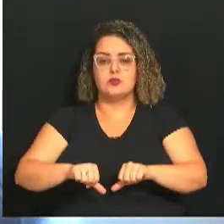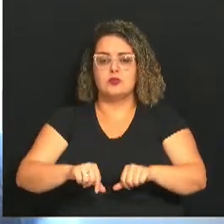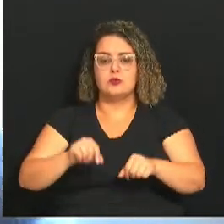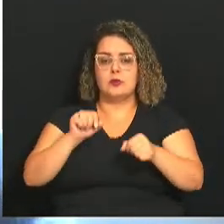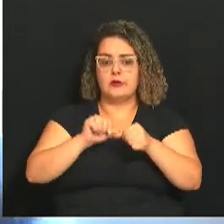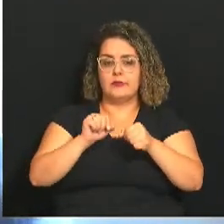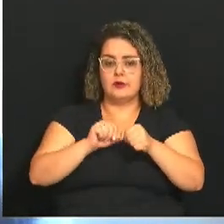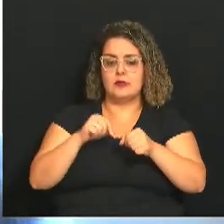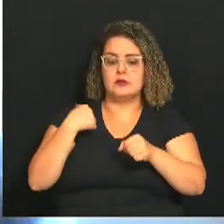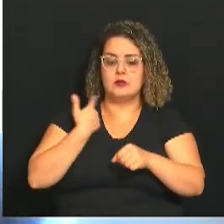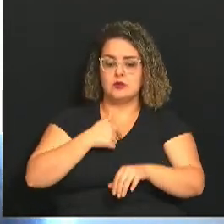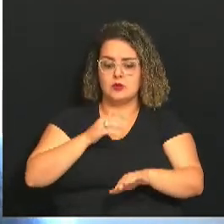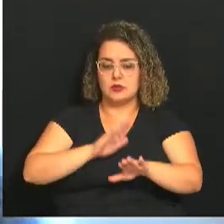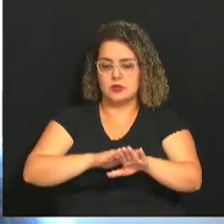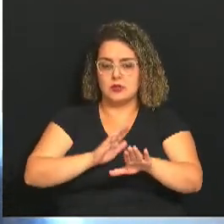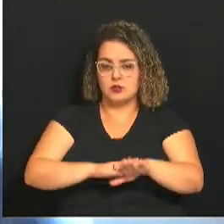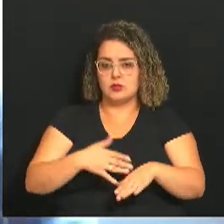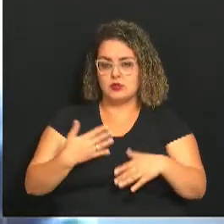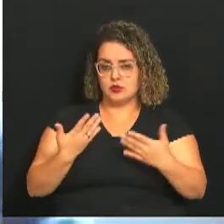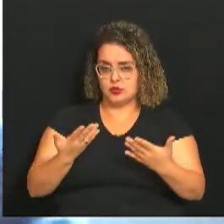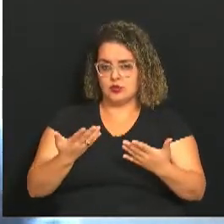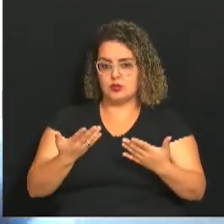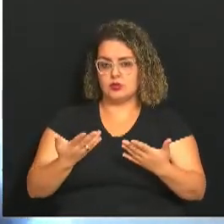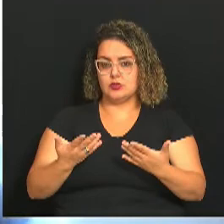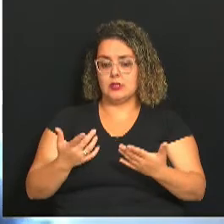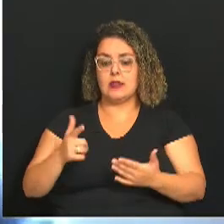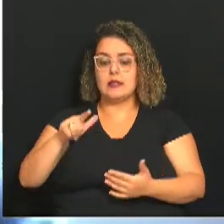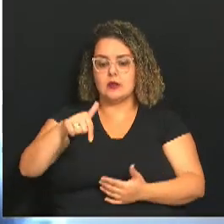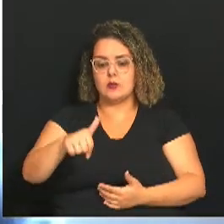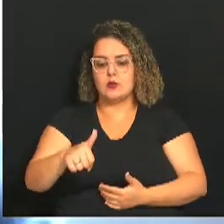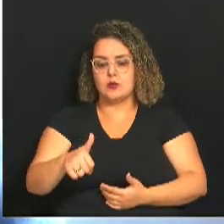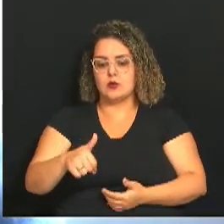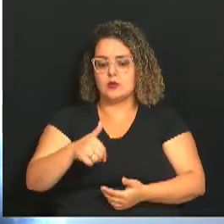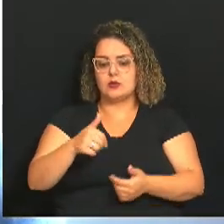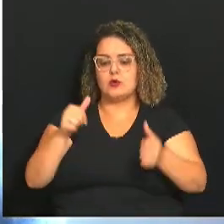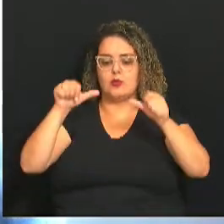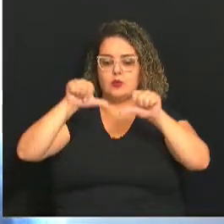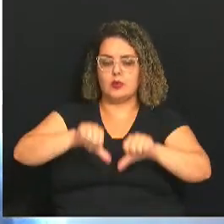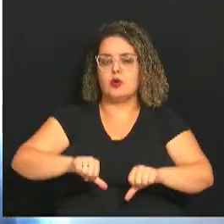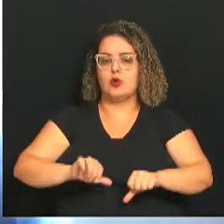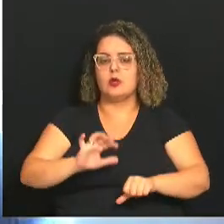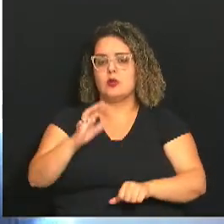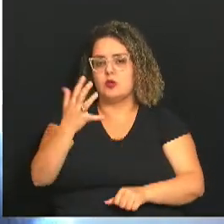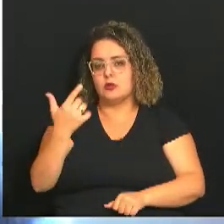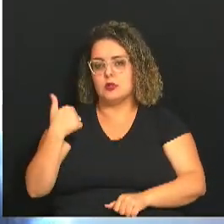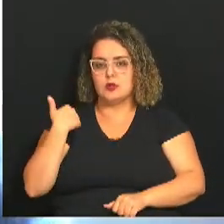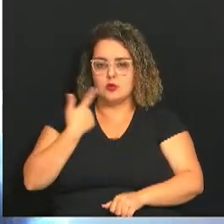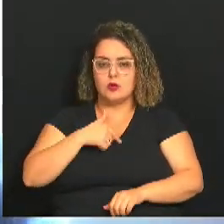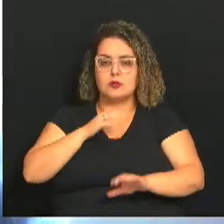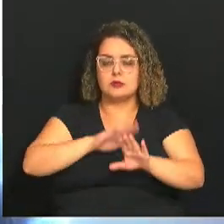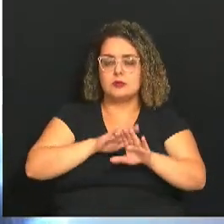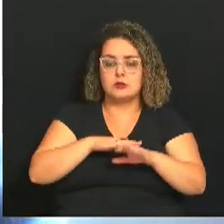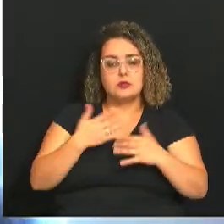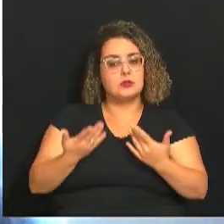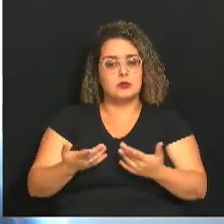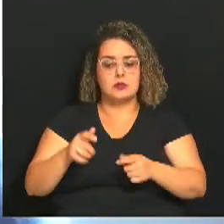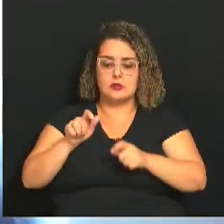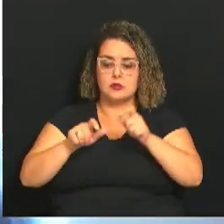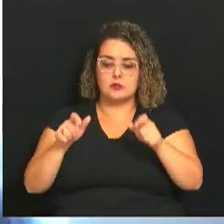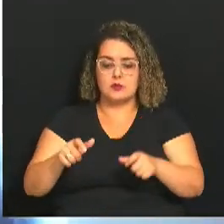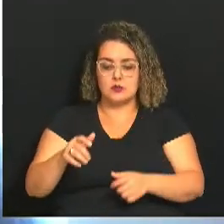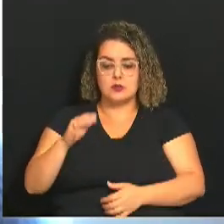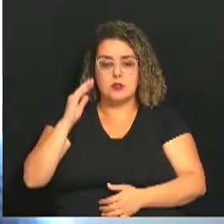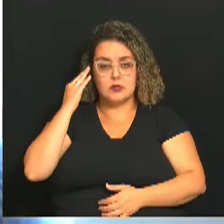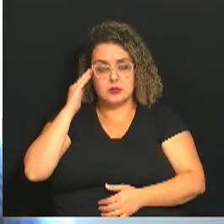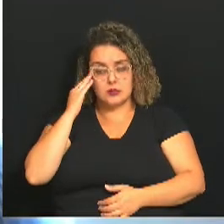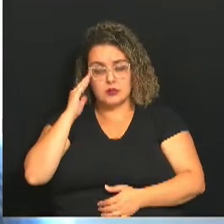enfrentar uma enxurrada, né? Se arriscar. Então, é importante que as pessoas tenham essa ciência e